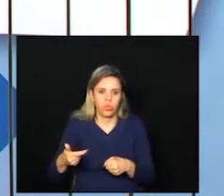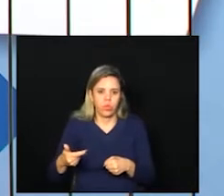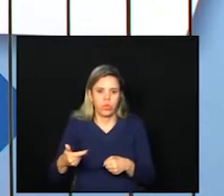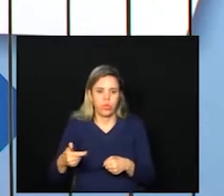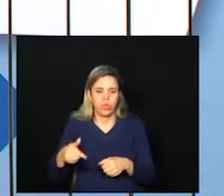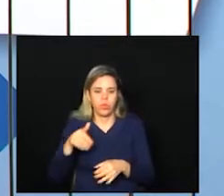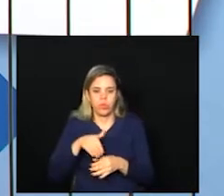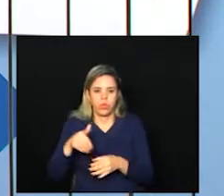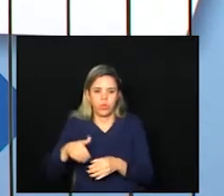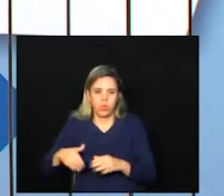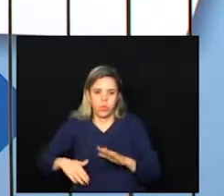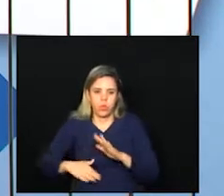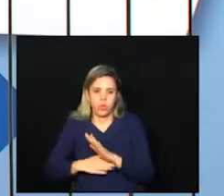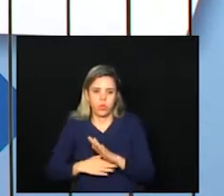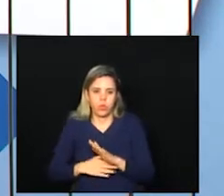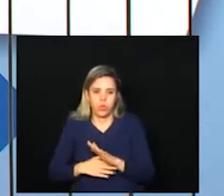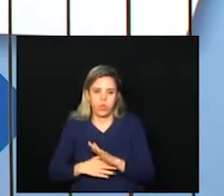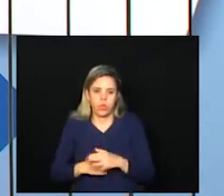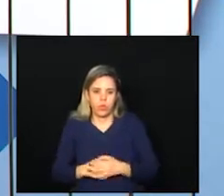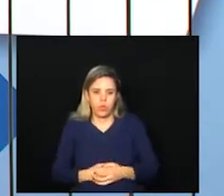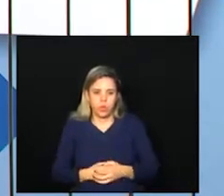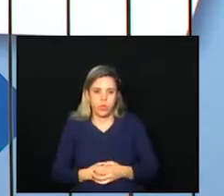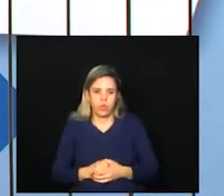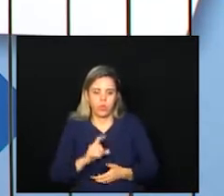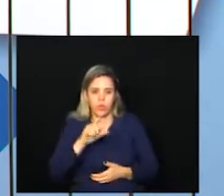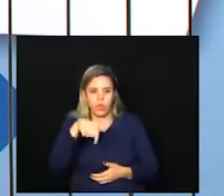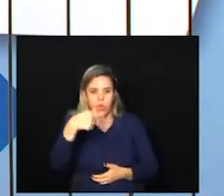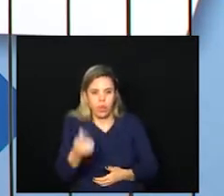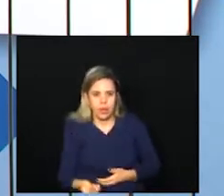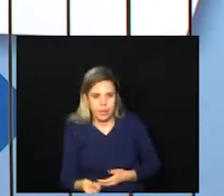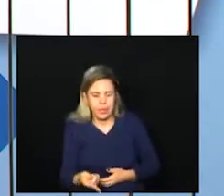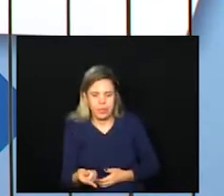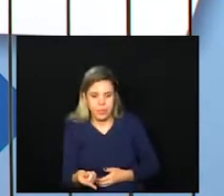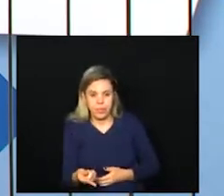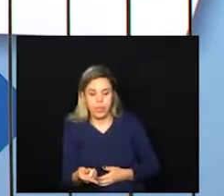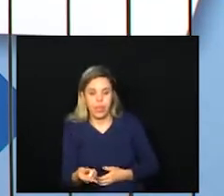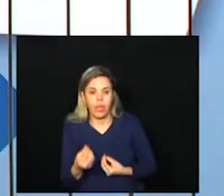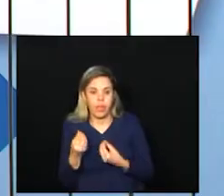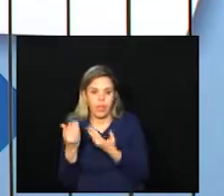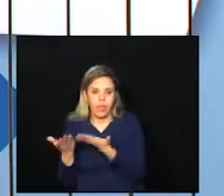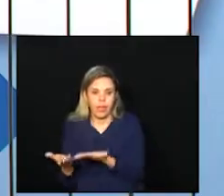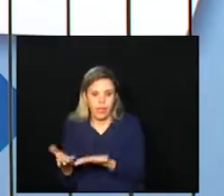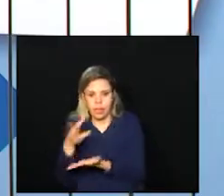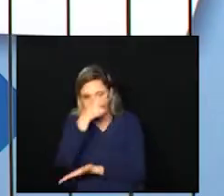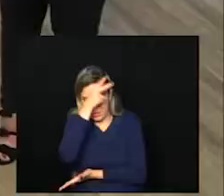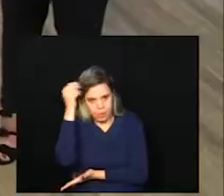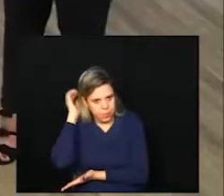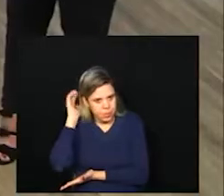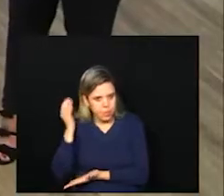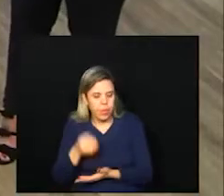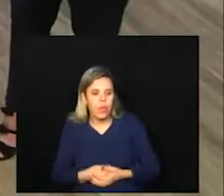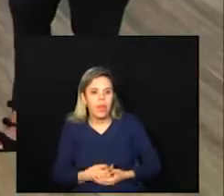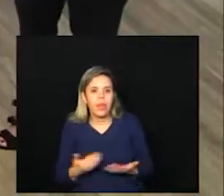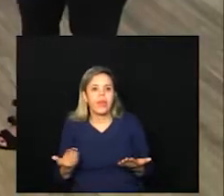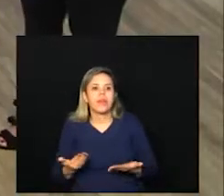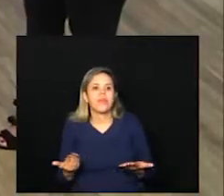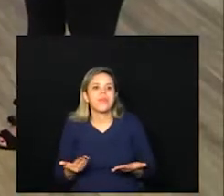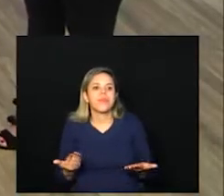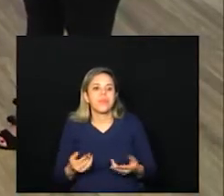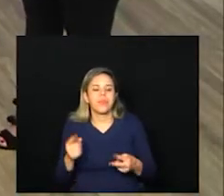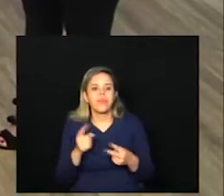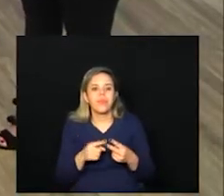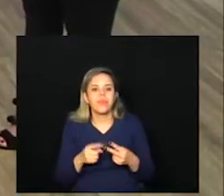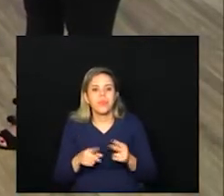de votação na Câmara para depois, então, ser encaminhada ao prefeito. Agora, além destes